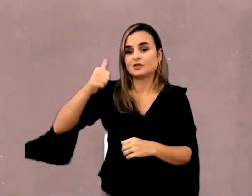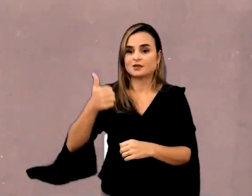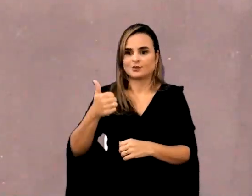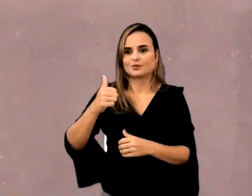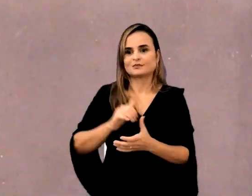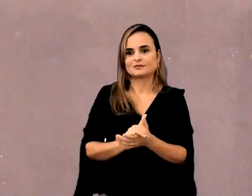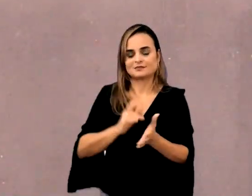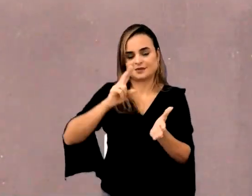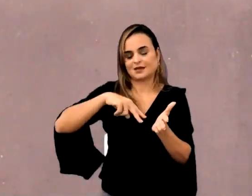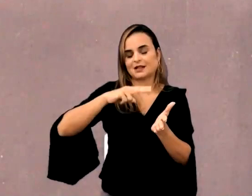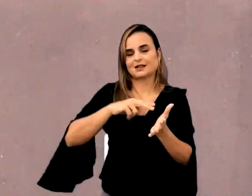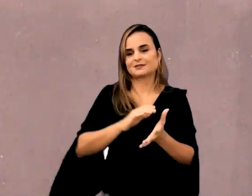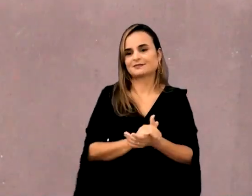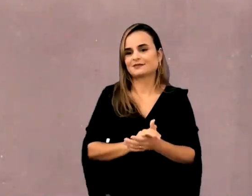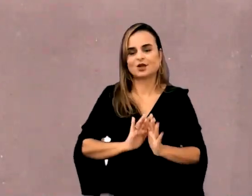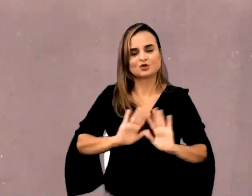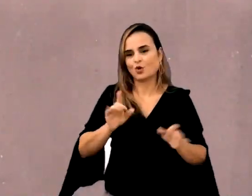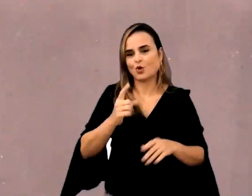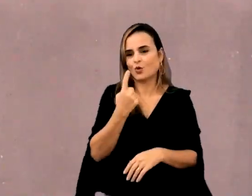91.